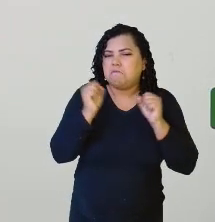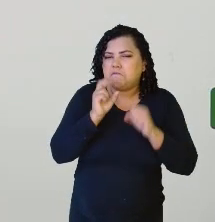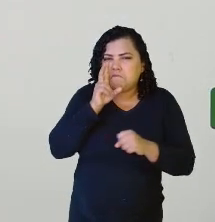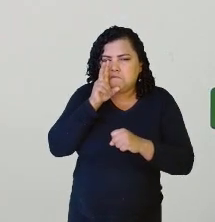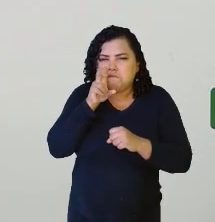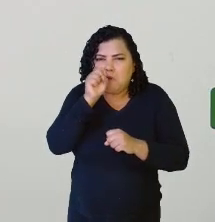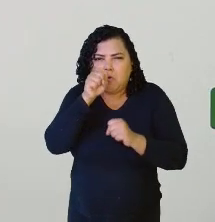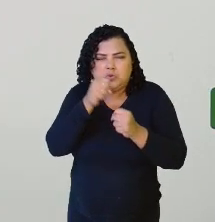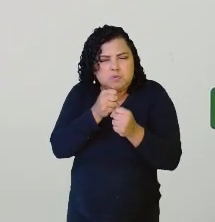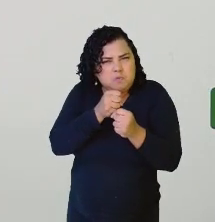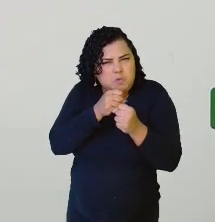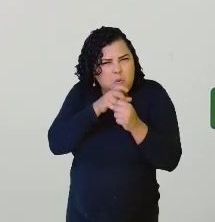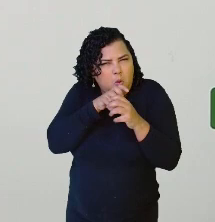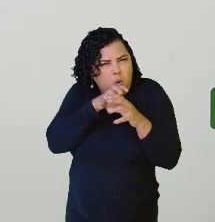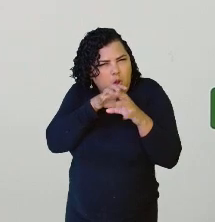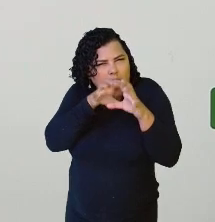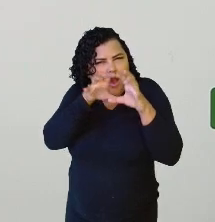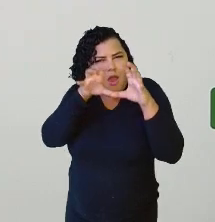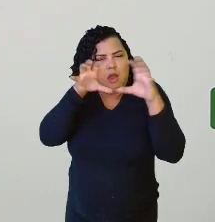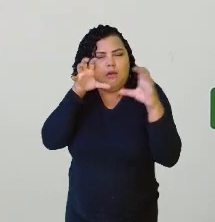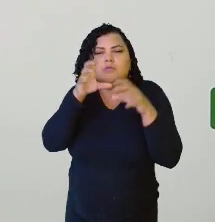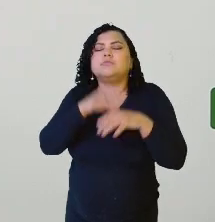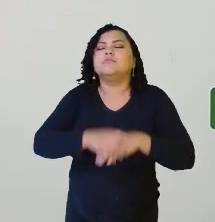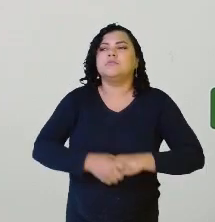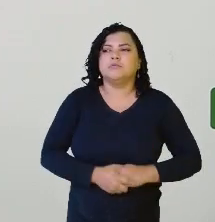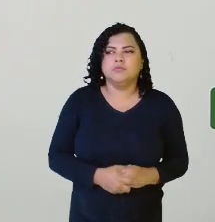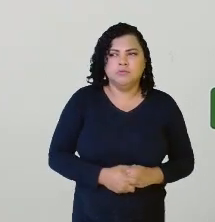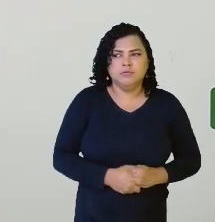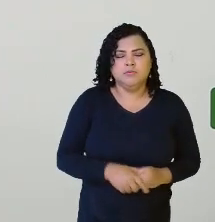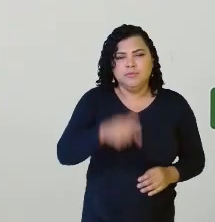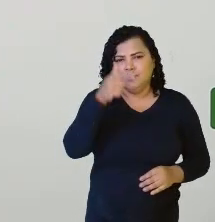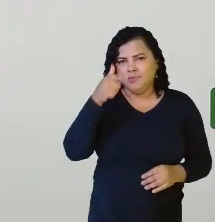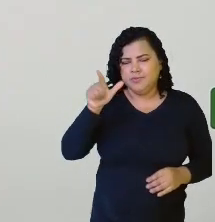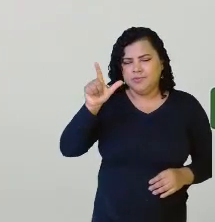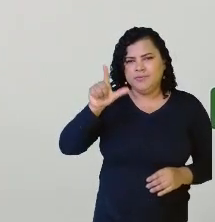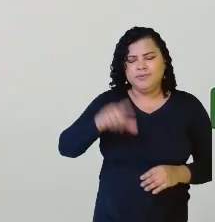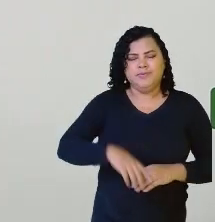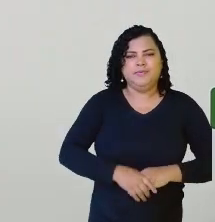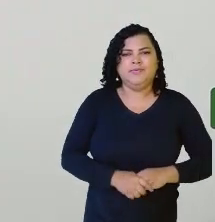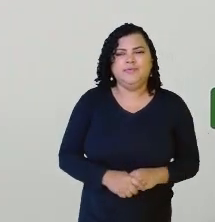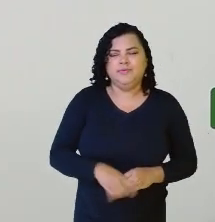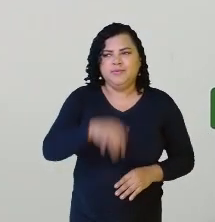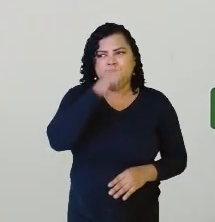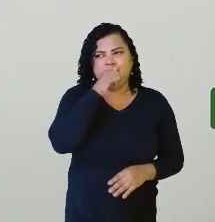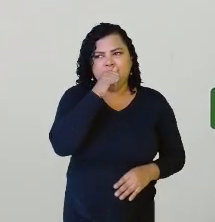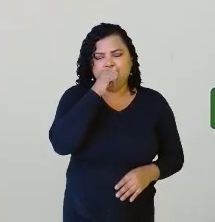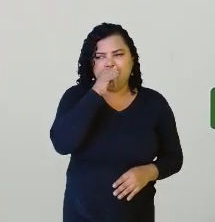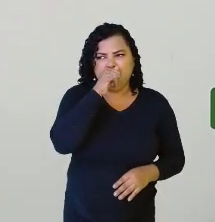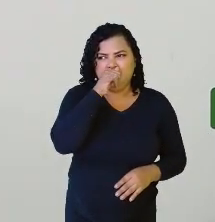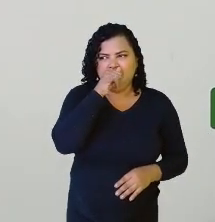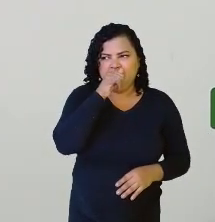uma intensidade muito grande na voz. Vamos ver outro exemplo aqui.